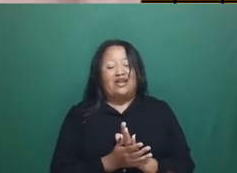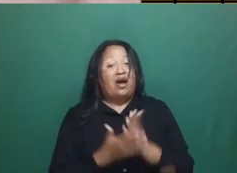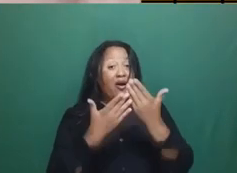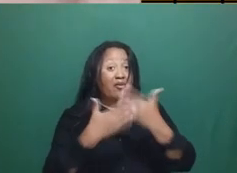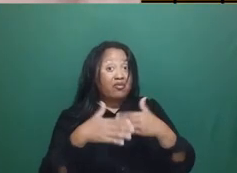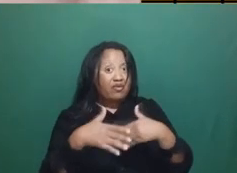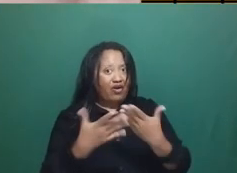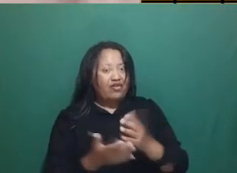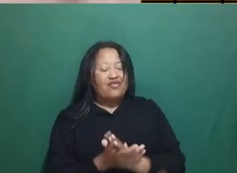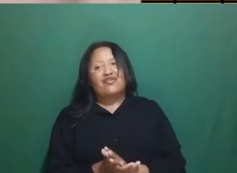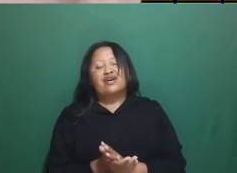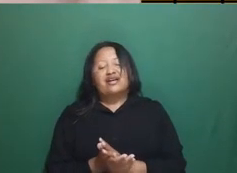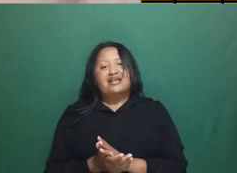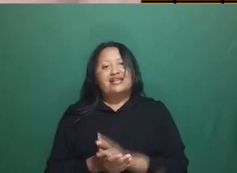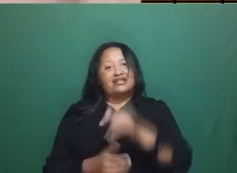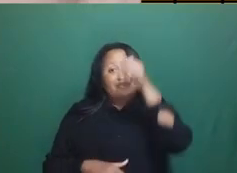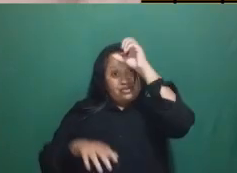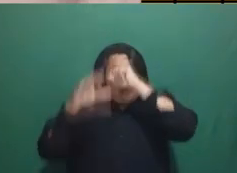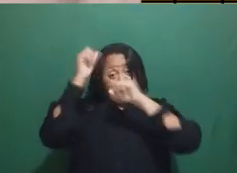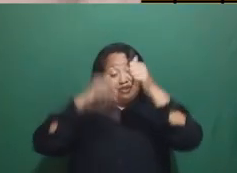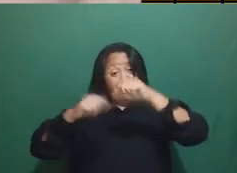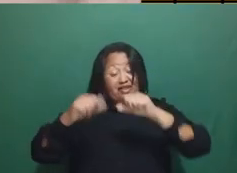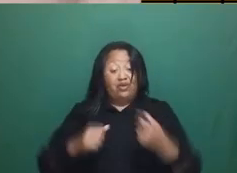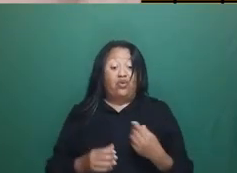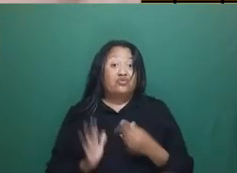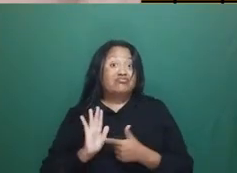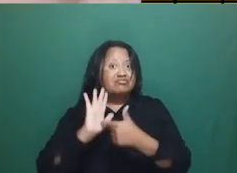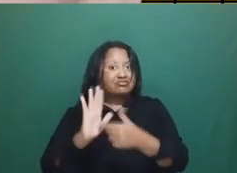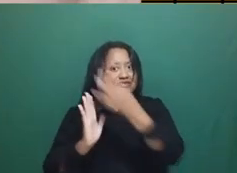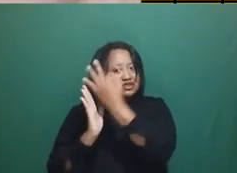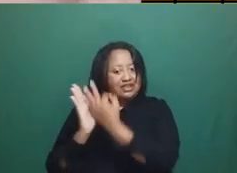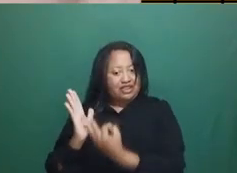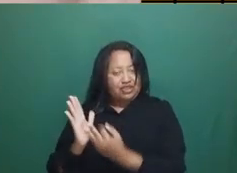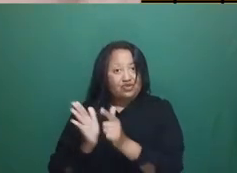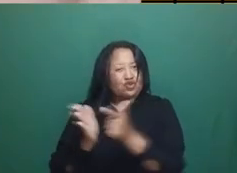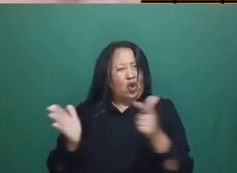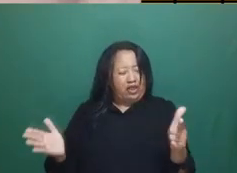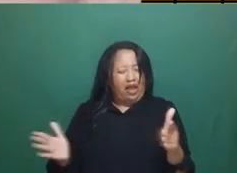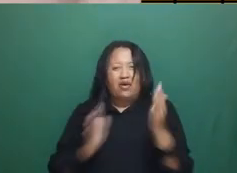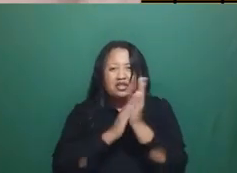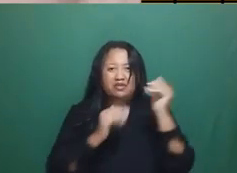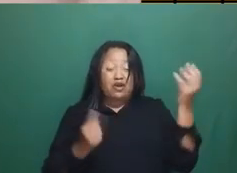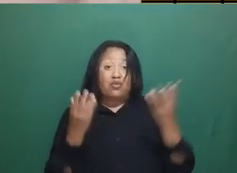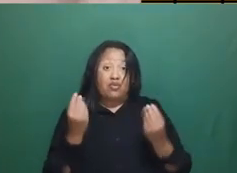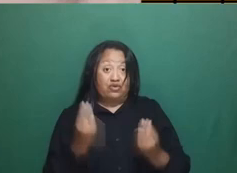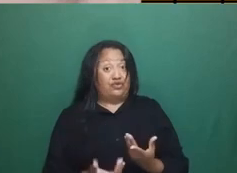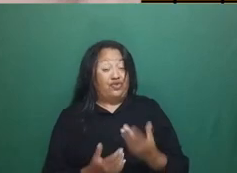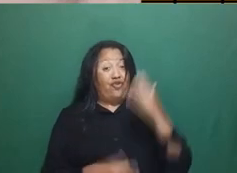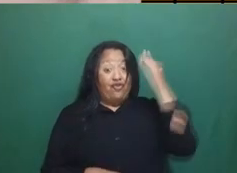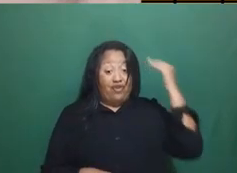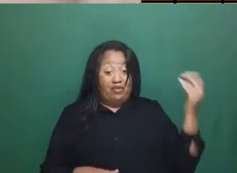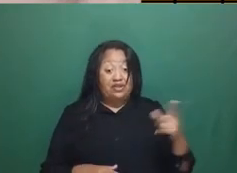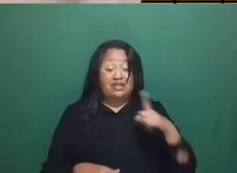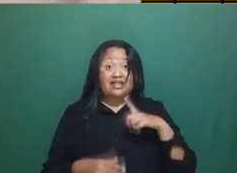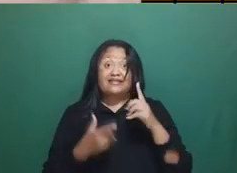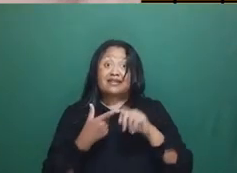como o primeiro texto o texto do jornal em país que é um jornal espanhol muito famoso também com que conta também com muitas edições